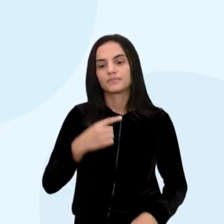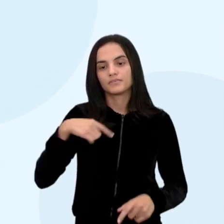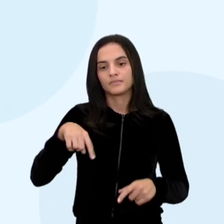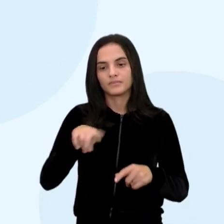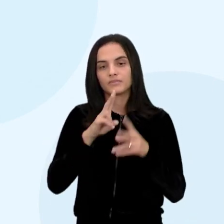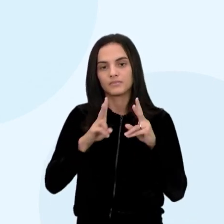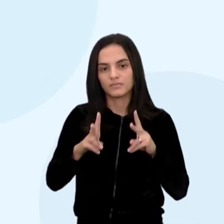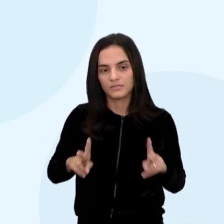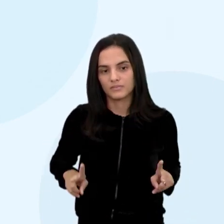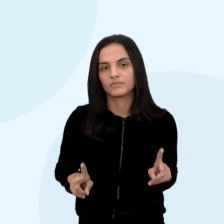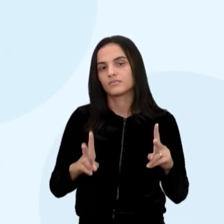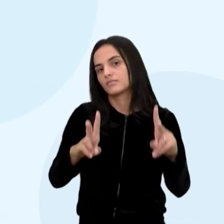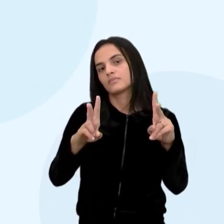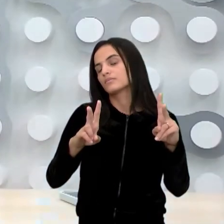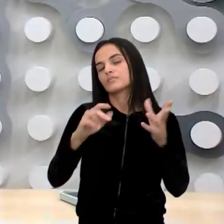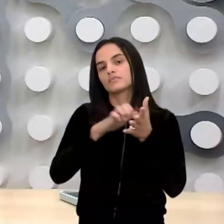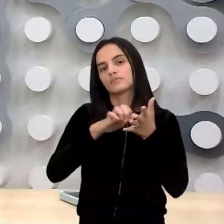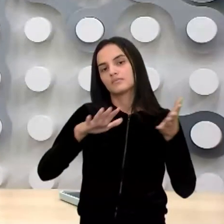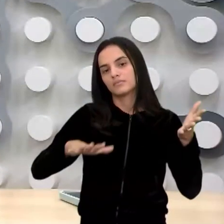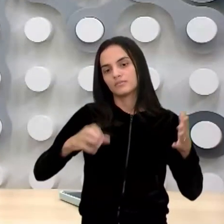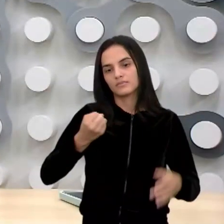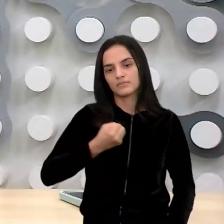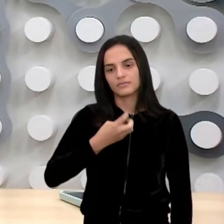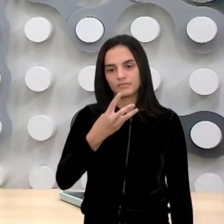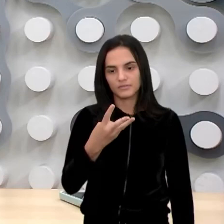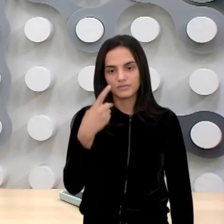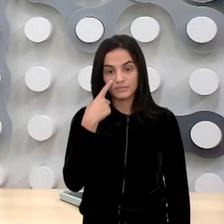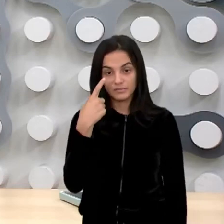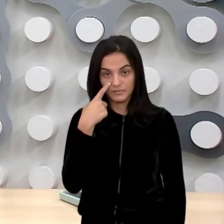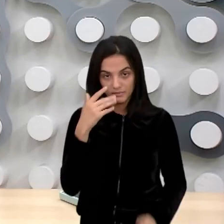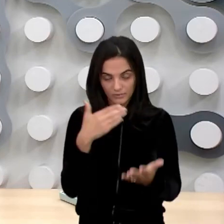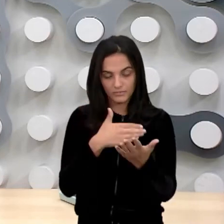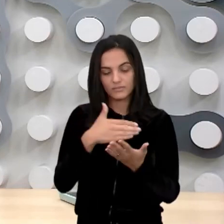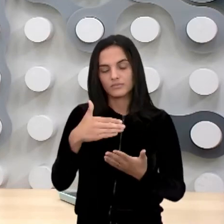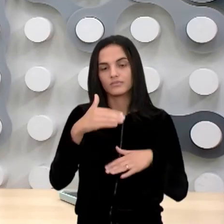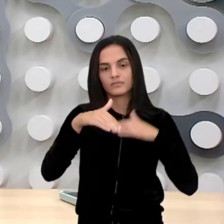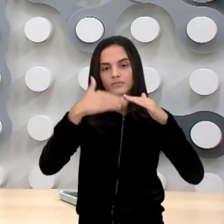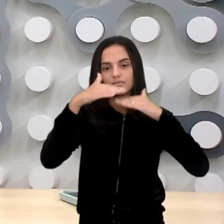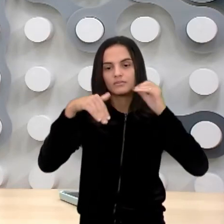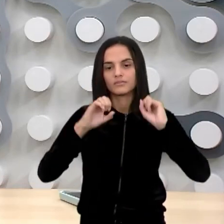dando sequência para a atividade 3, já entrando aí no